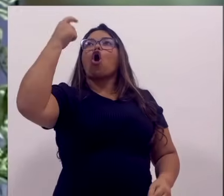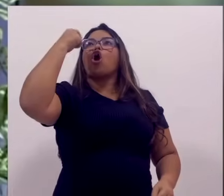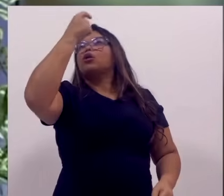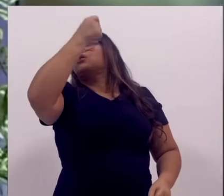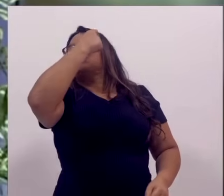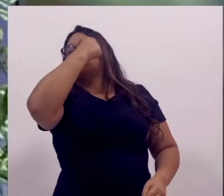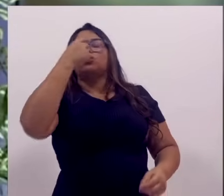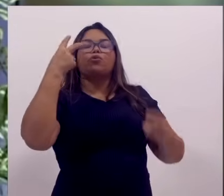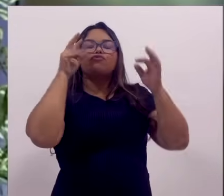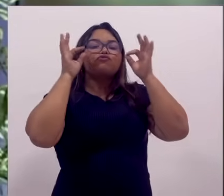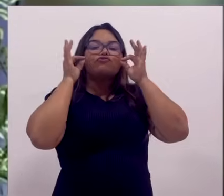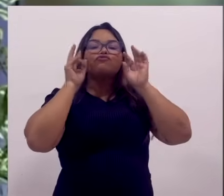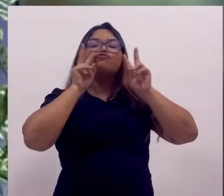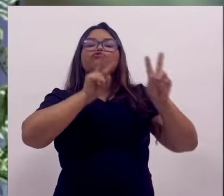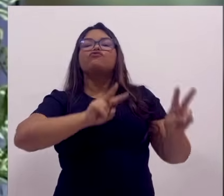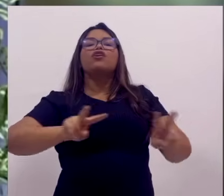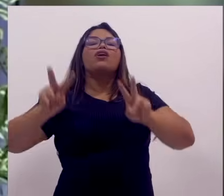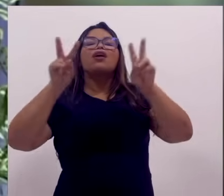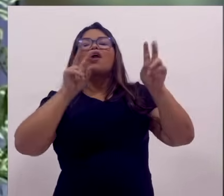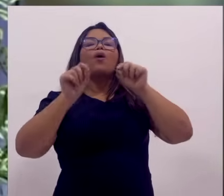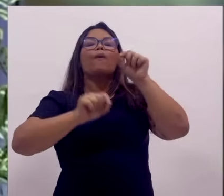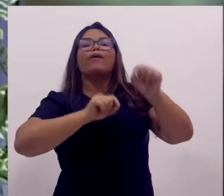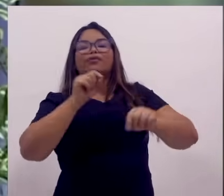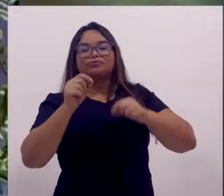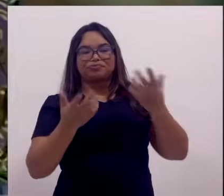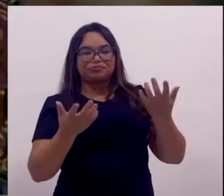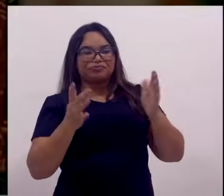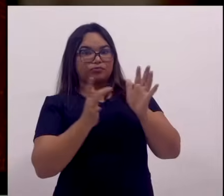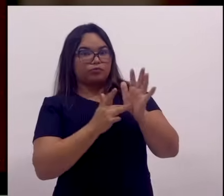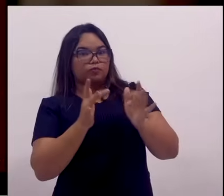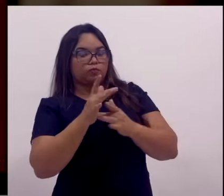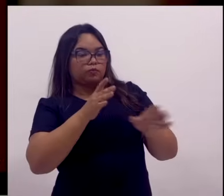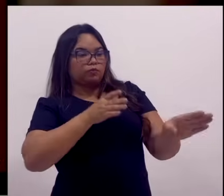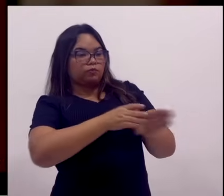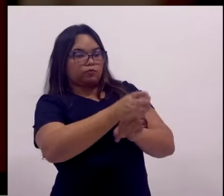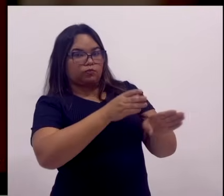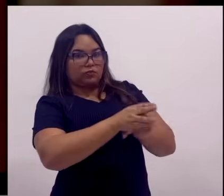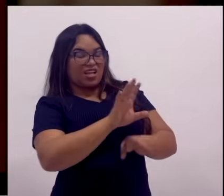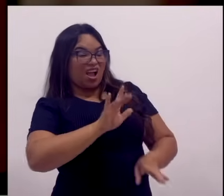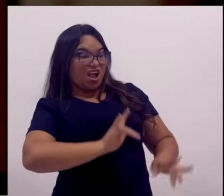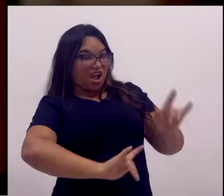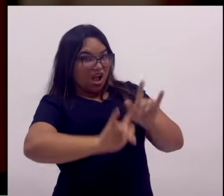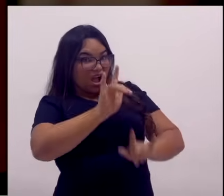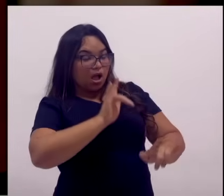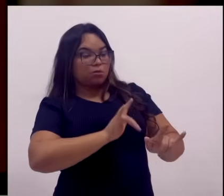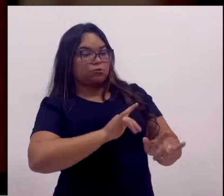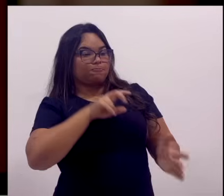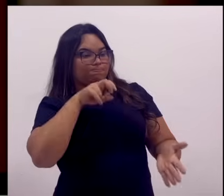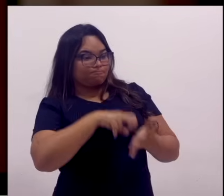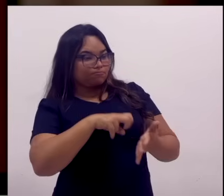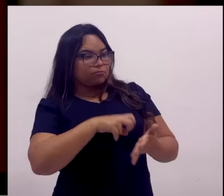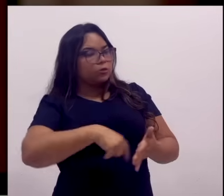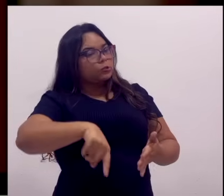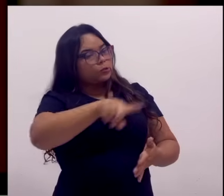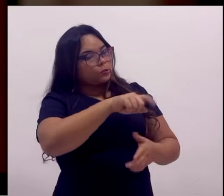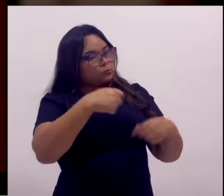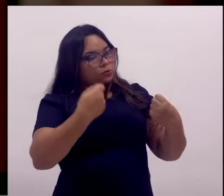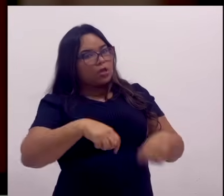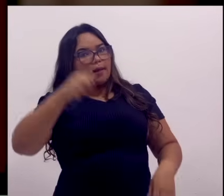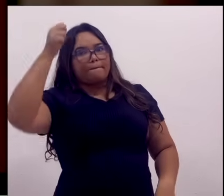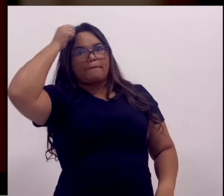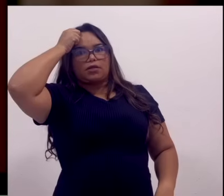E como você consegue discernimento espiritual e colírio para que você possa ver? Aqueles a quem amo, eu repreendo